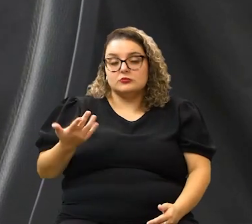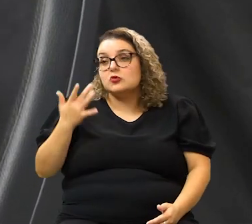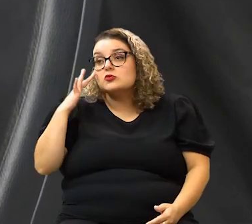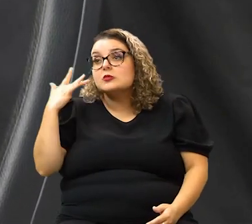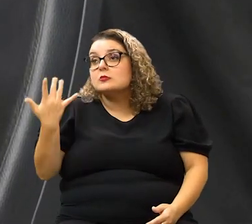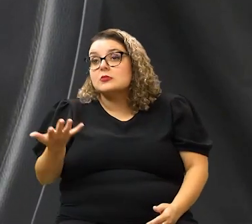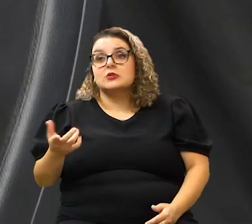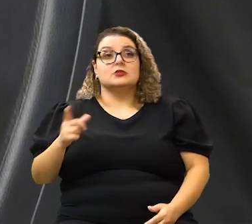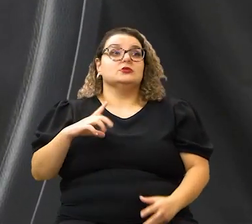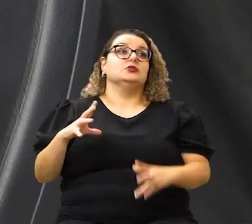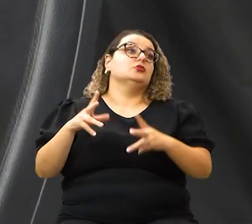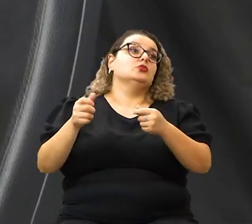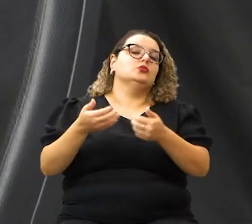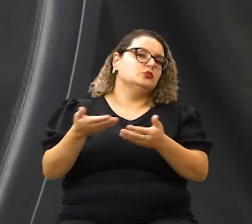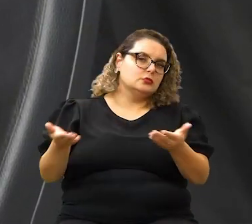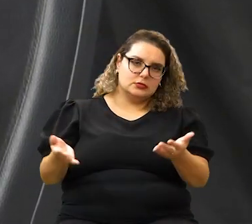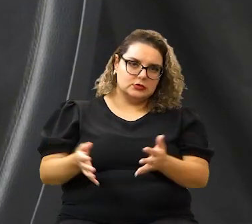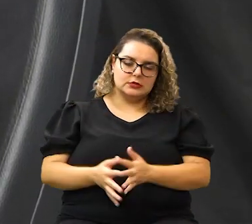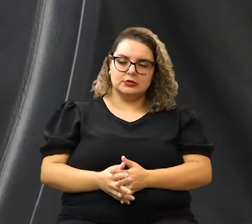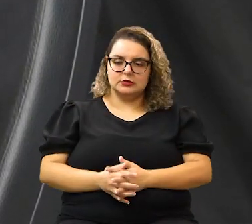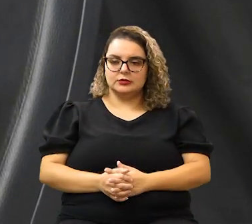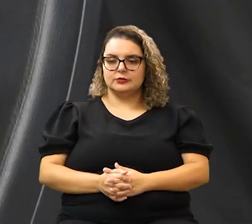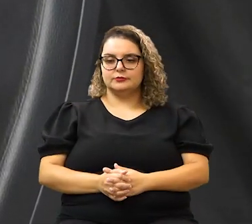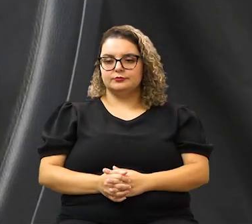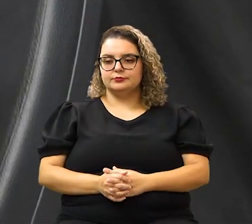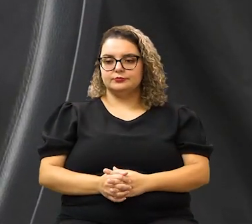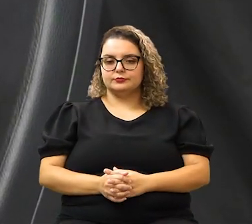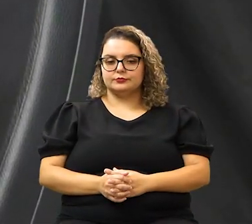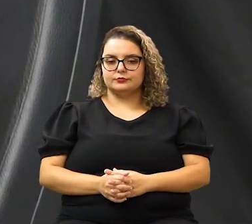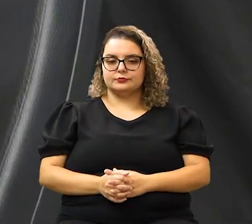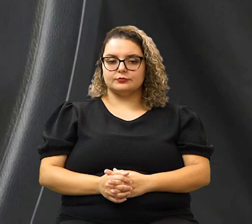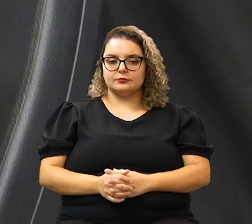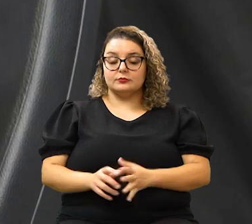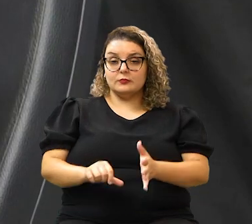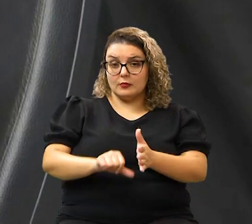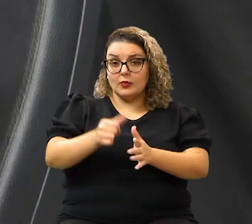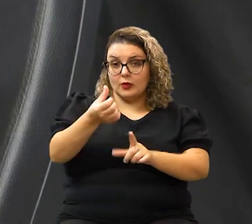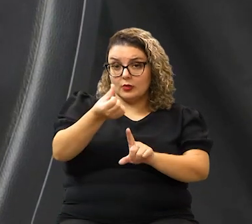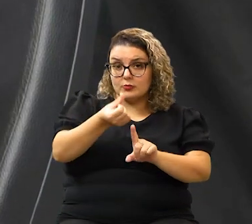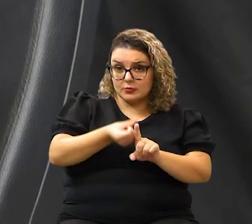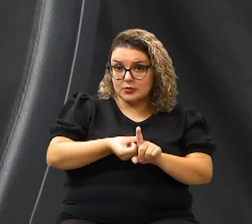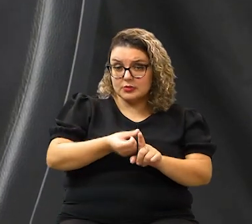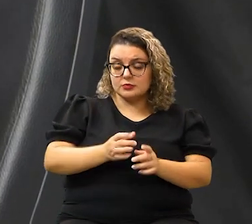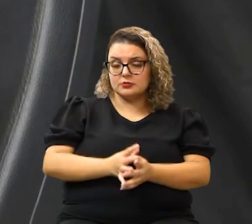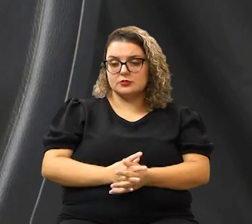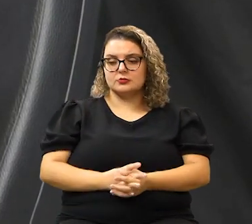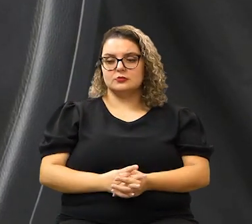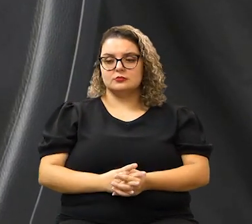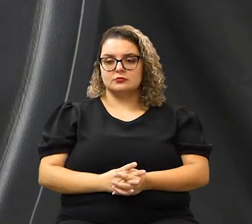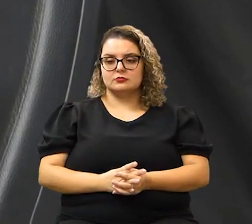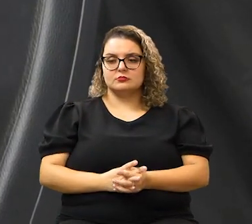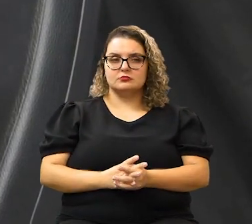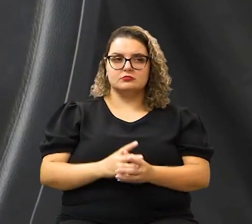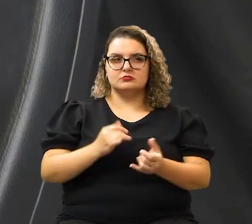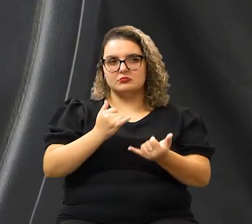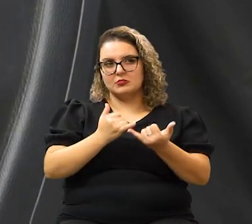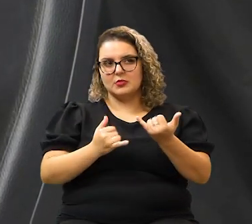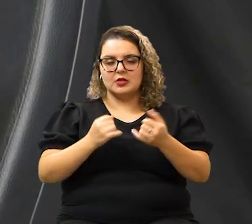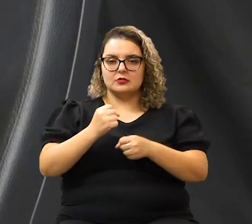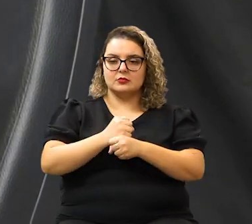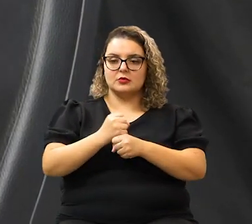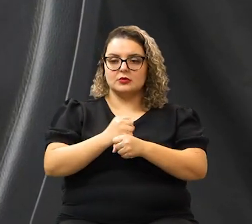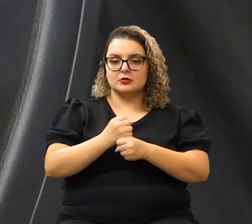aquilo, né? E logo no primeiro semestre, no meio do ano, estoura a greve da